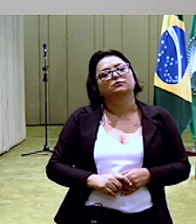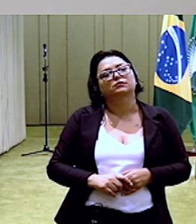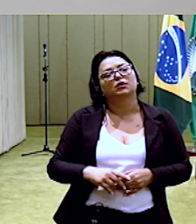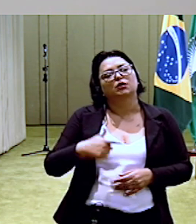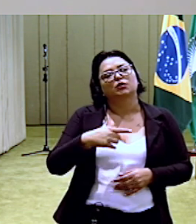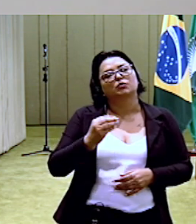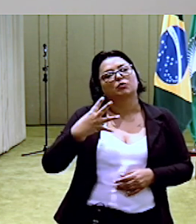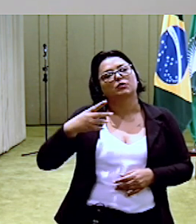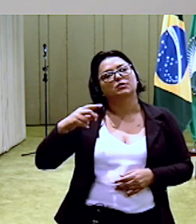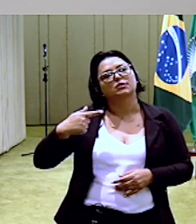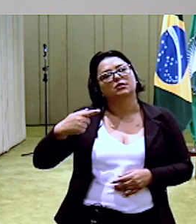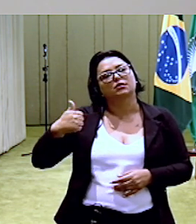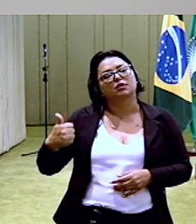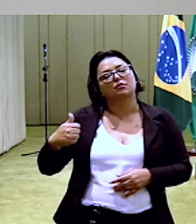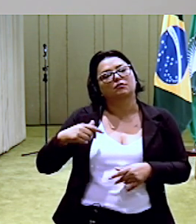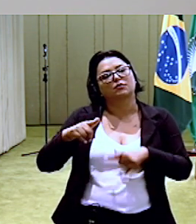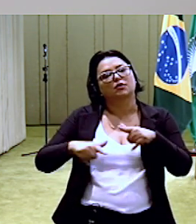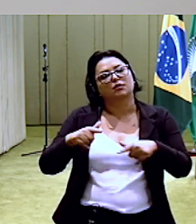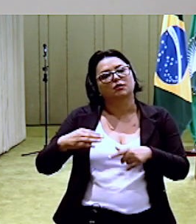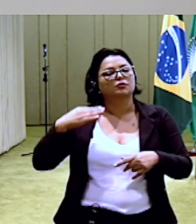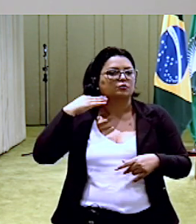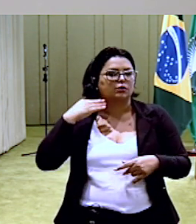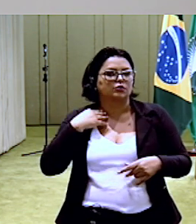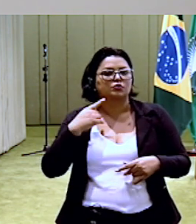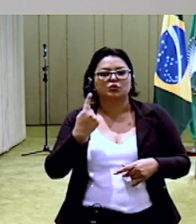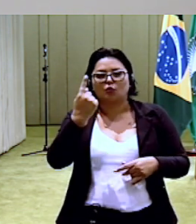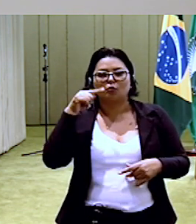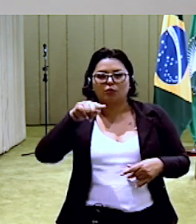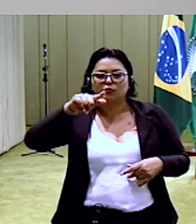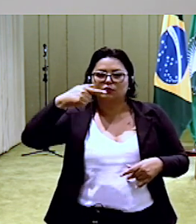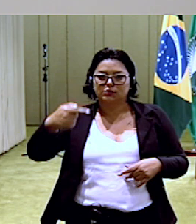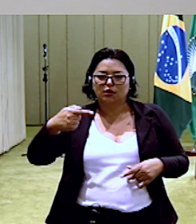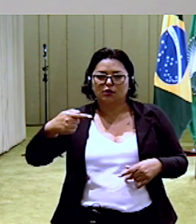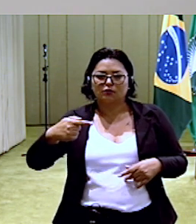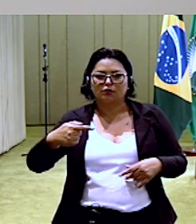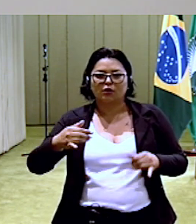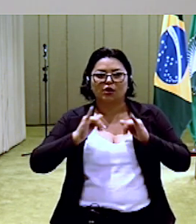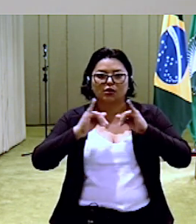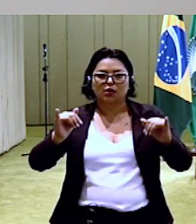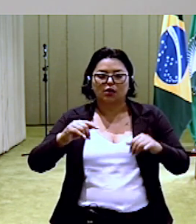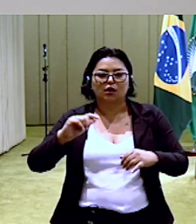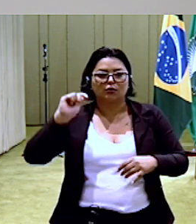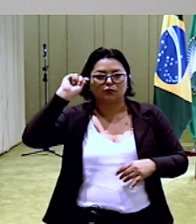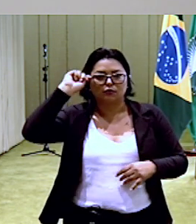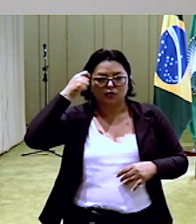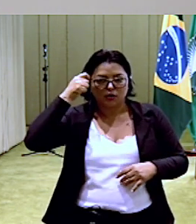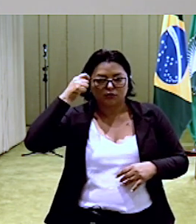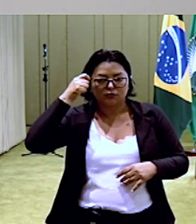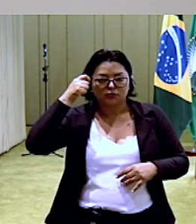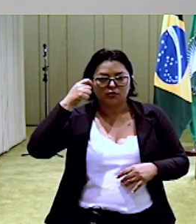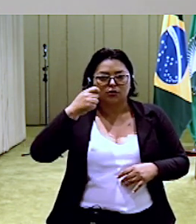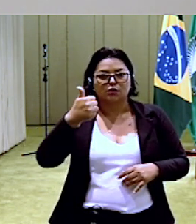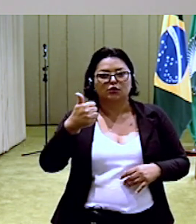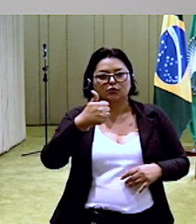dos 2.471 funcionários do BNDES, só 1,7% se declaram negros e